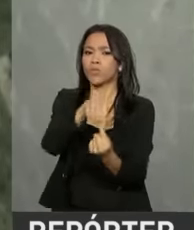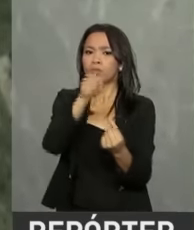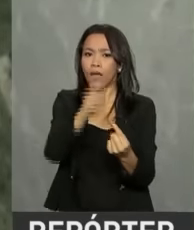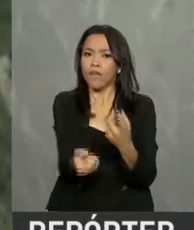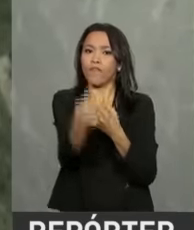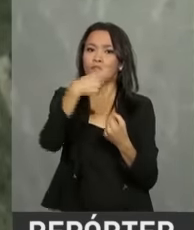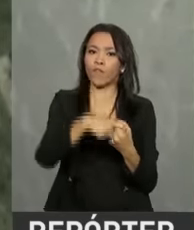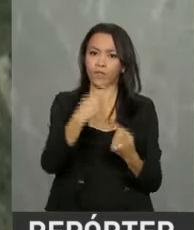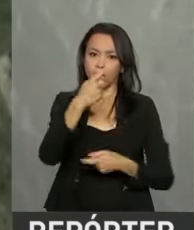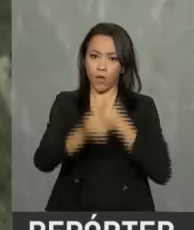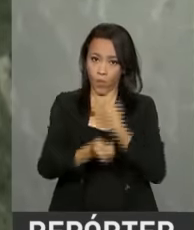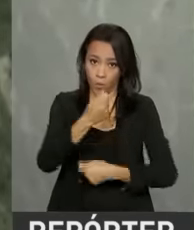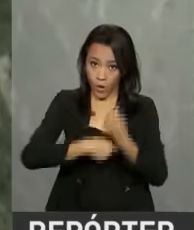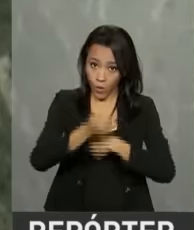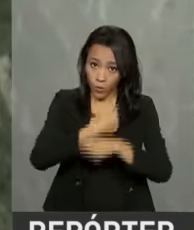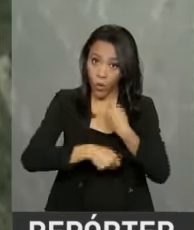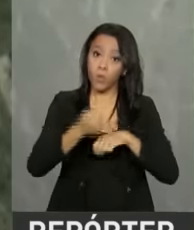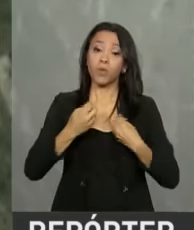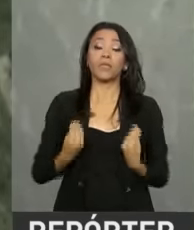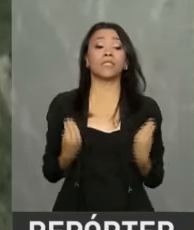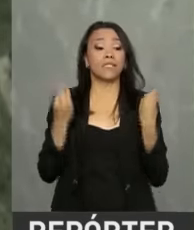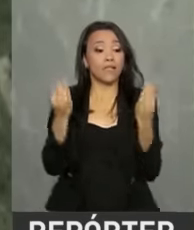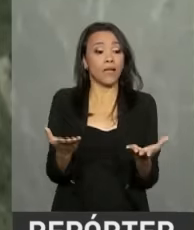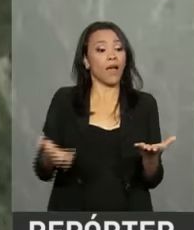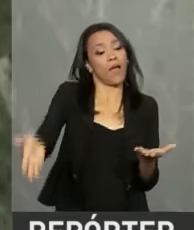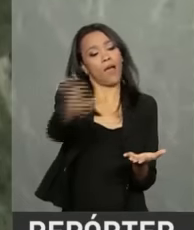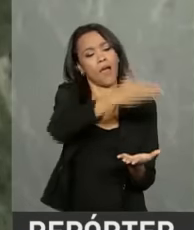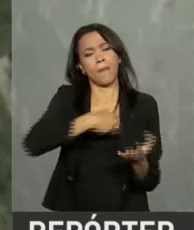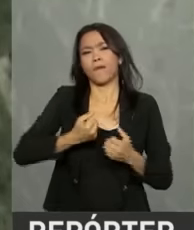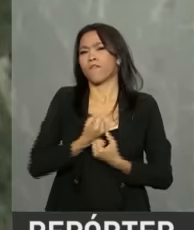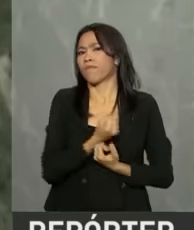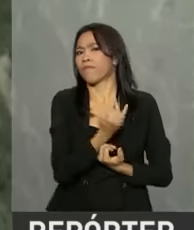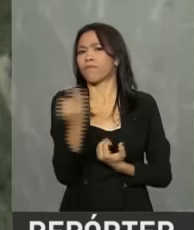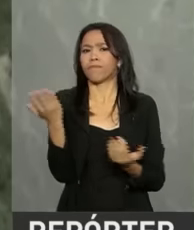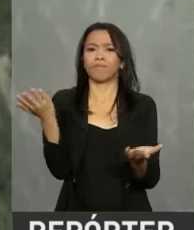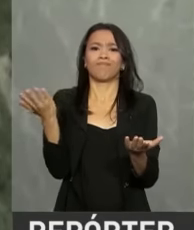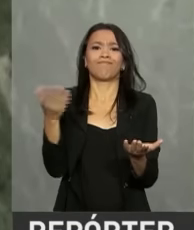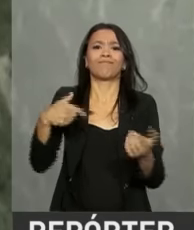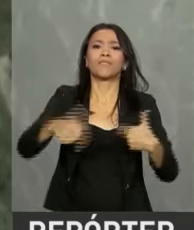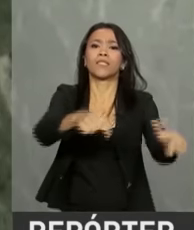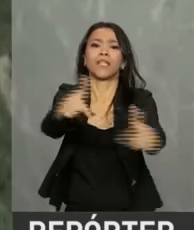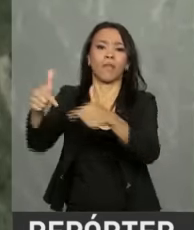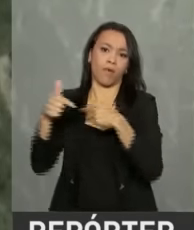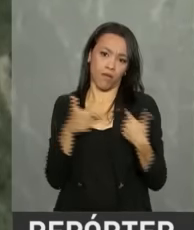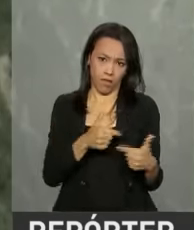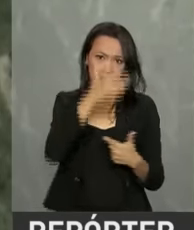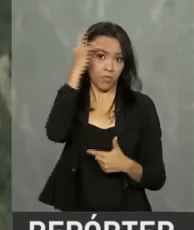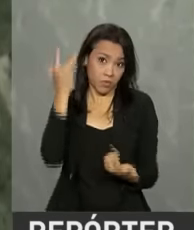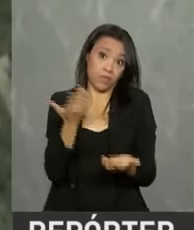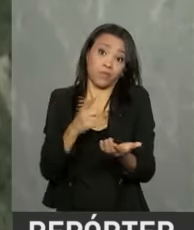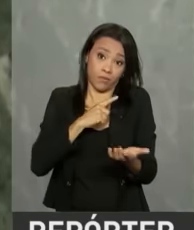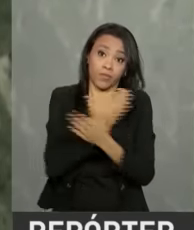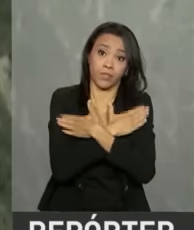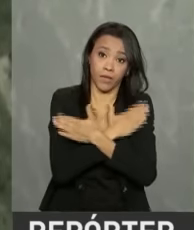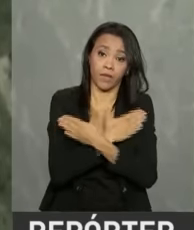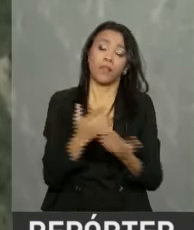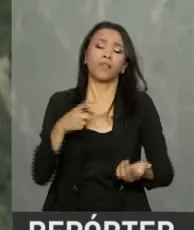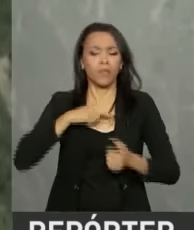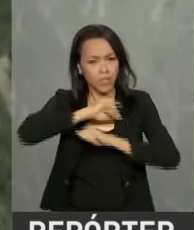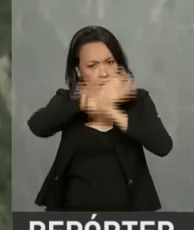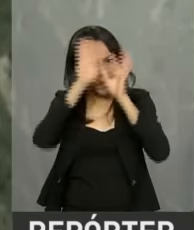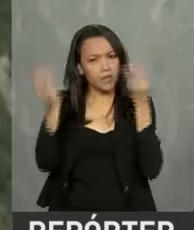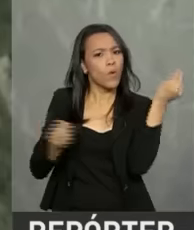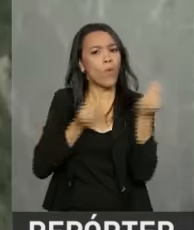econômico e restituir aos trabalhadores brasileiros milhões de empregos perdidos. Temos clareza sobre o caminho a